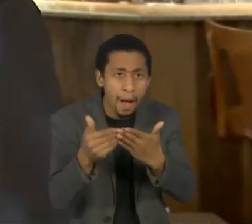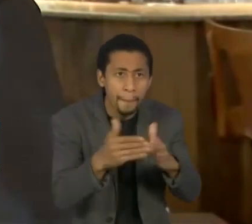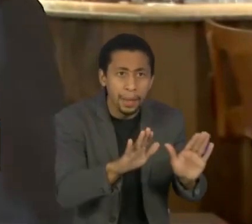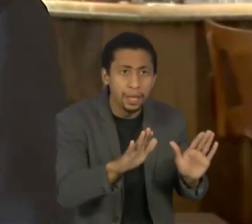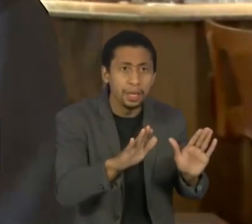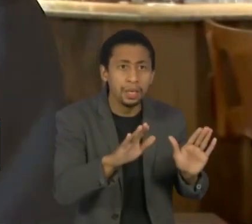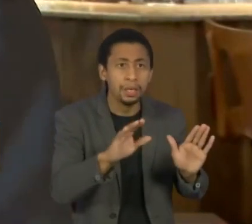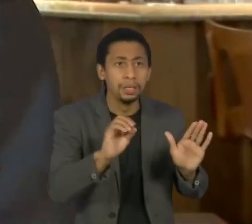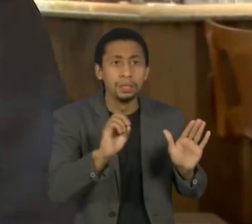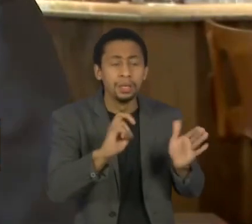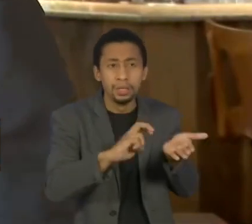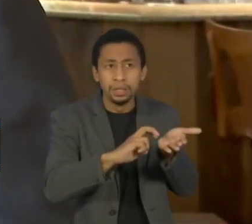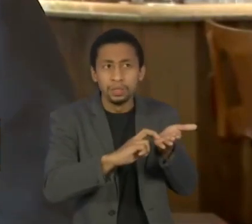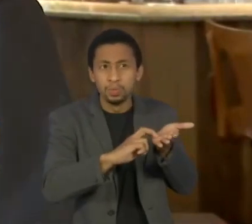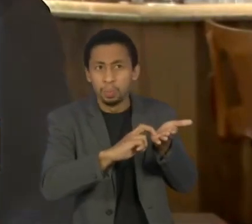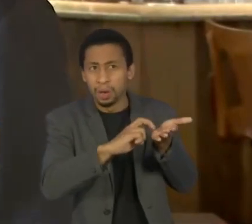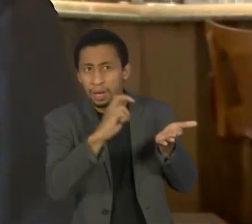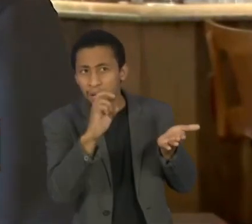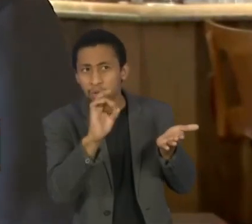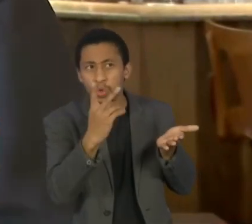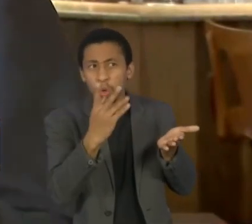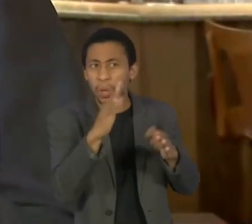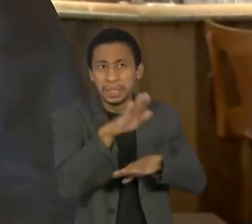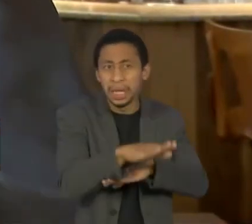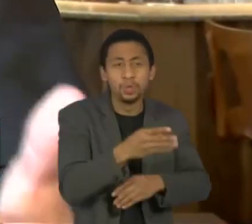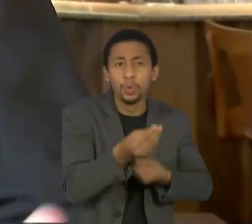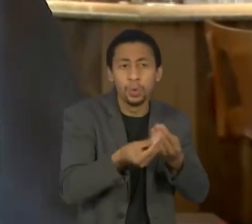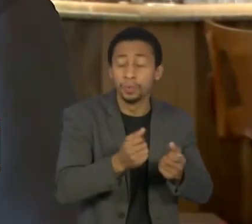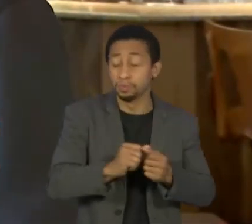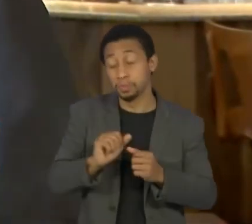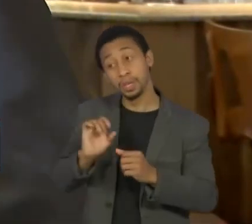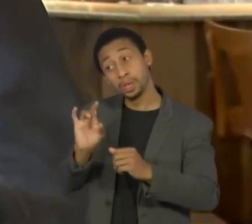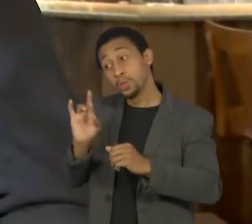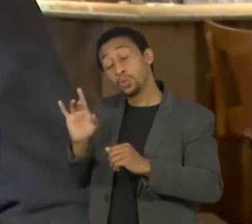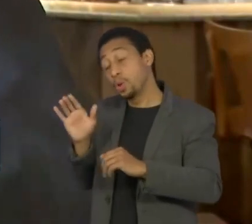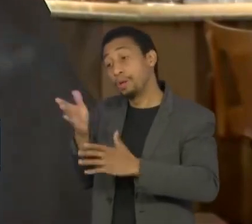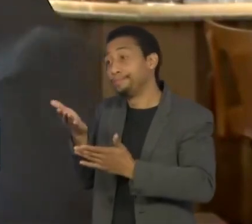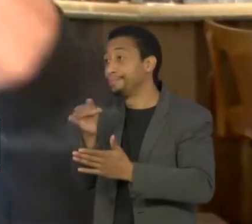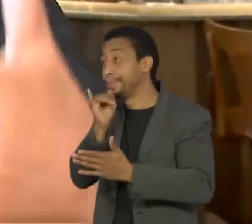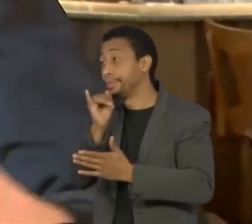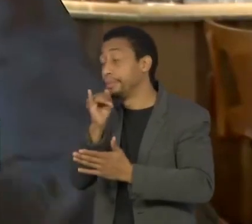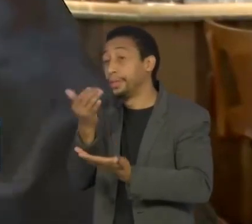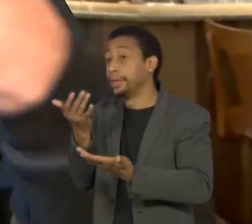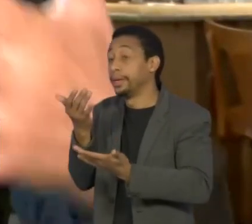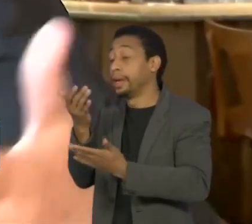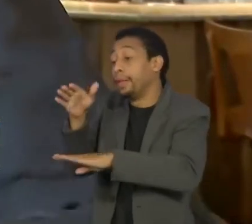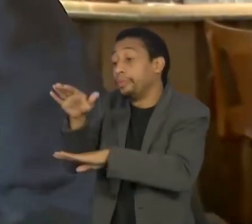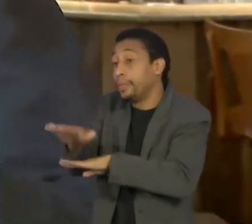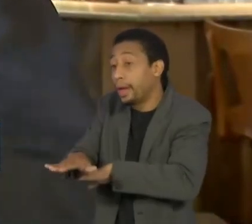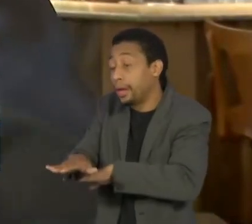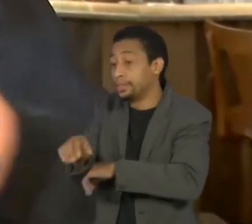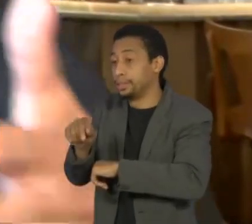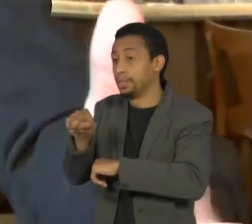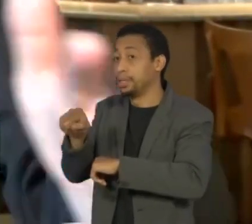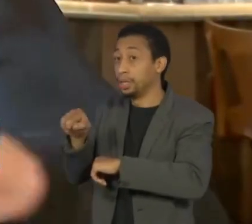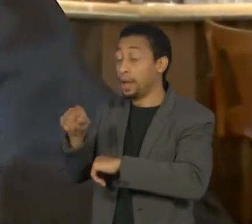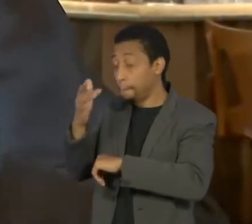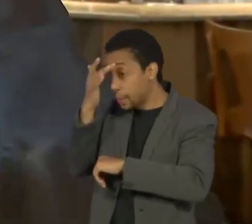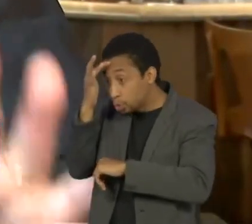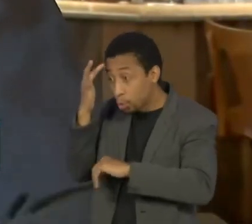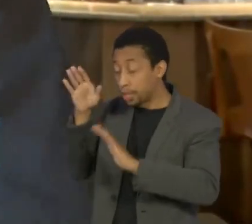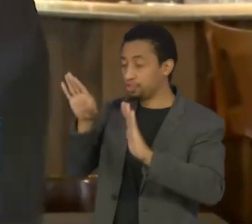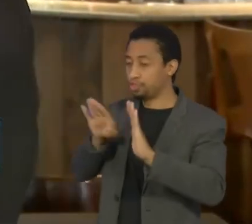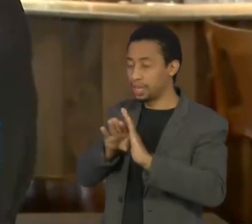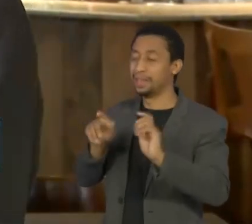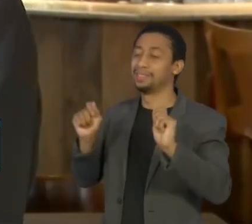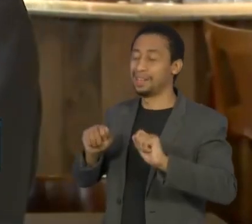só, né? Um período só, a gente trabalha num período só. Então, o freguês que chega aqui, agora a gente vai ter 1 hora a mais para ele ficar